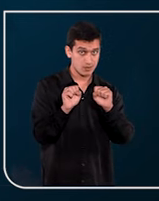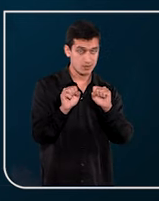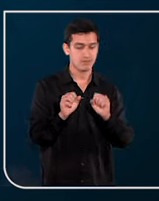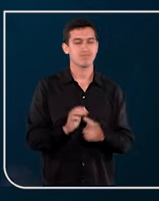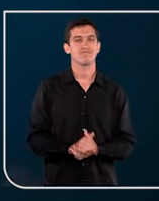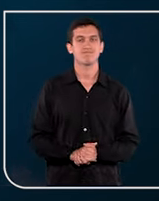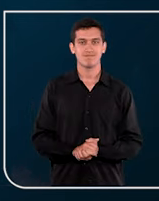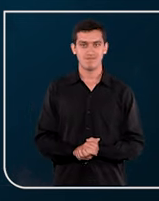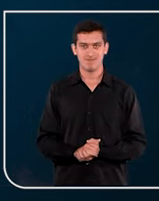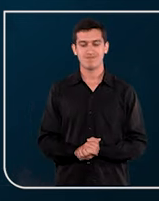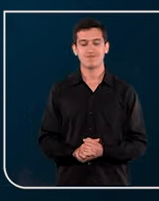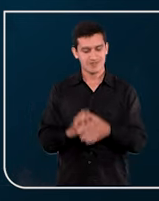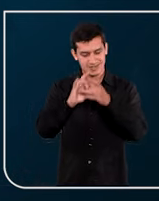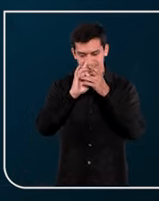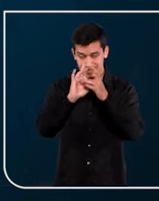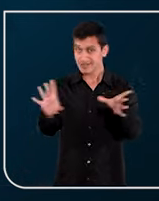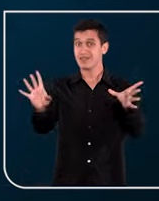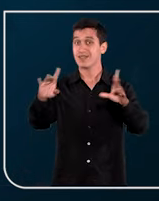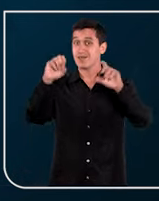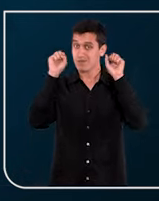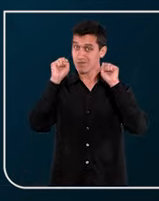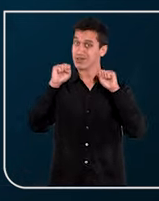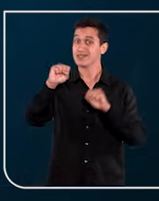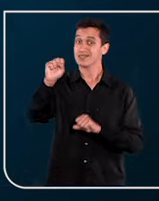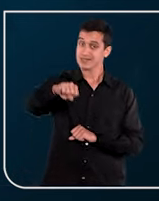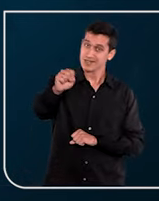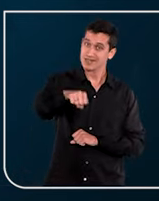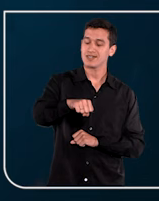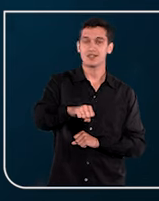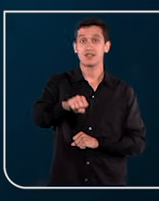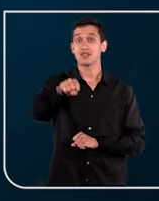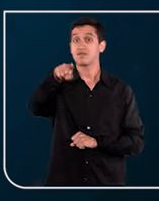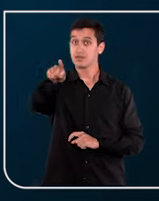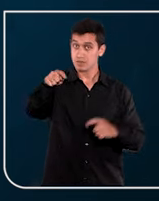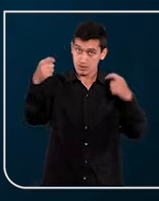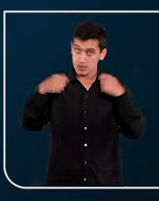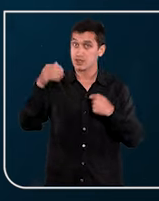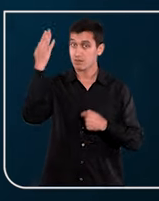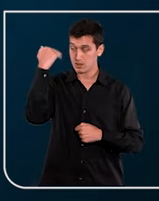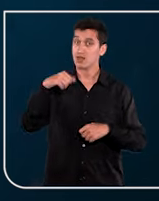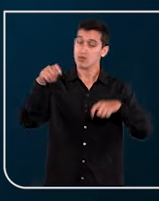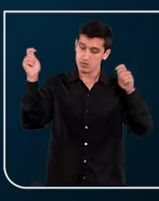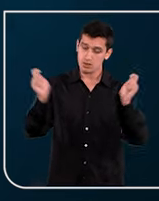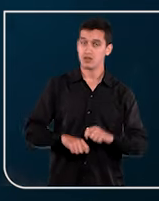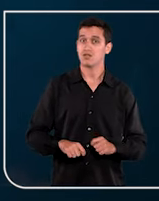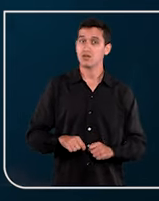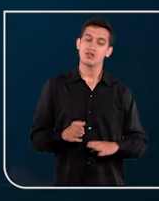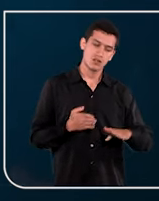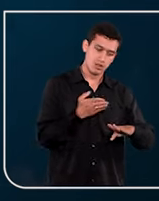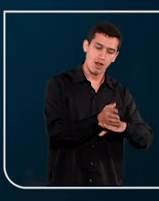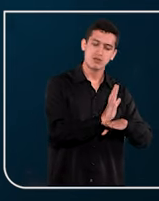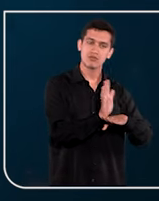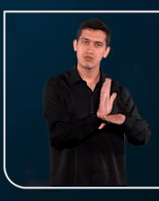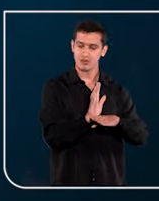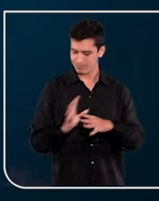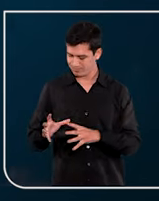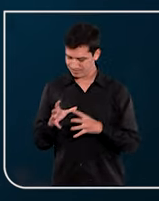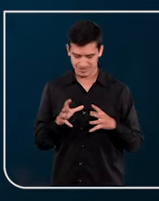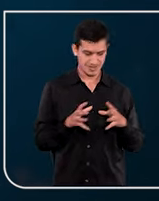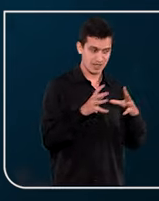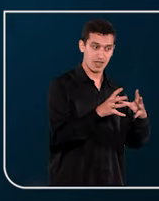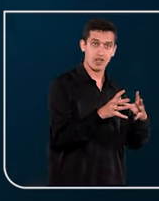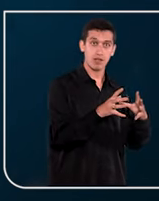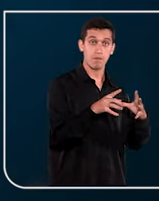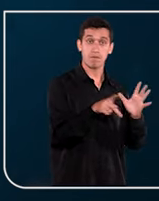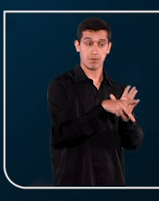aqui tá liberado e você precisa saber que é possível sim entrar no cinema com produtos que não